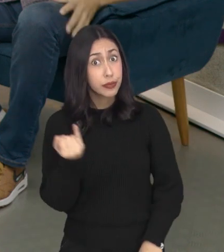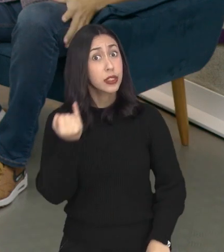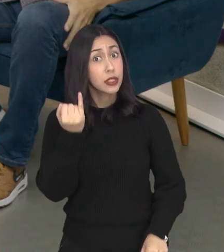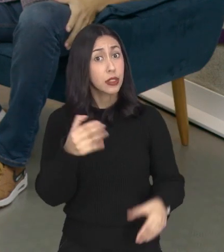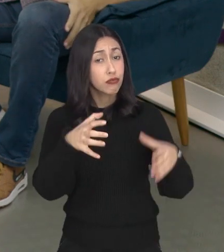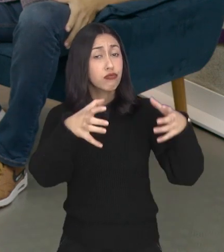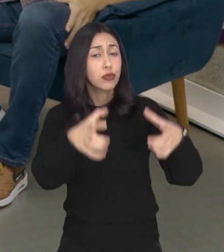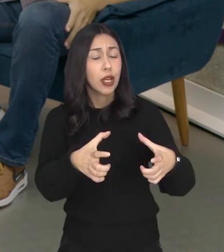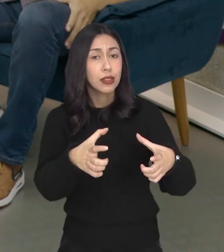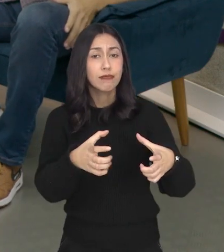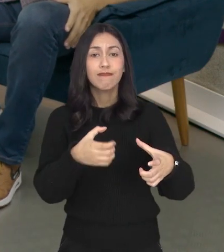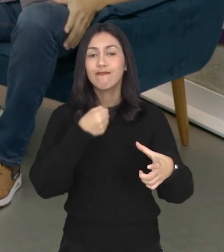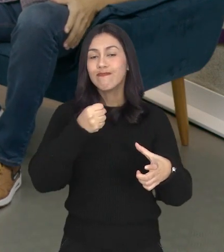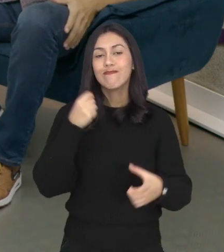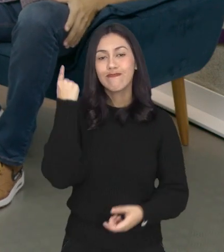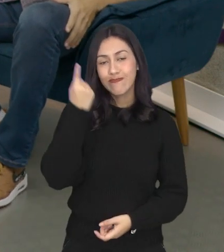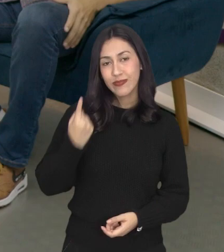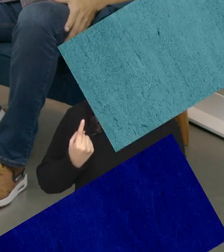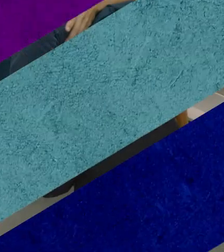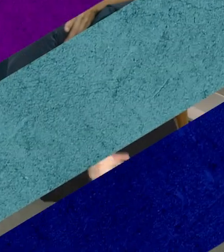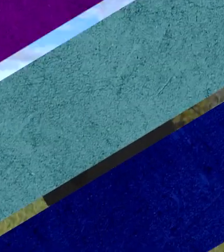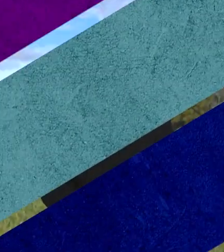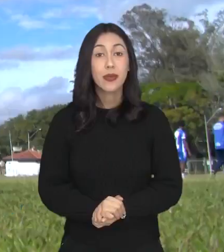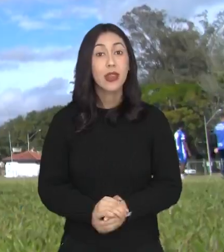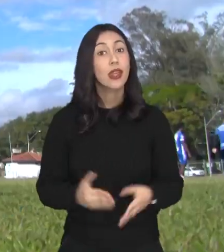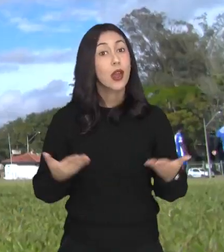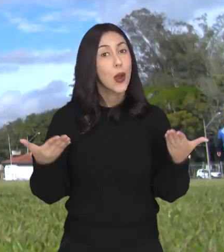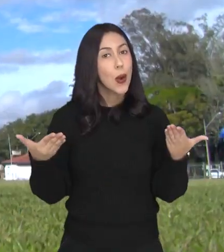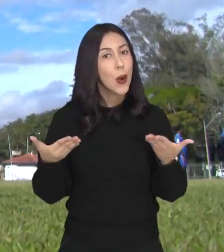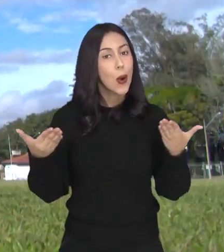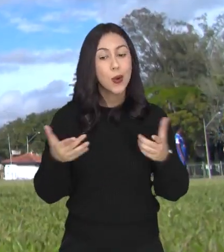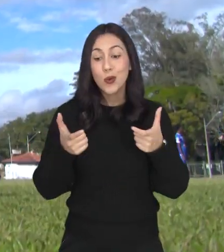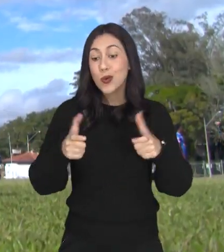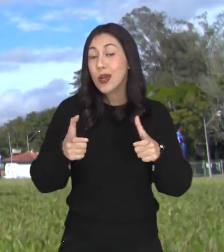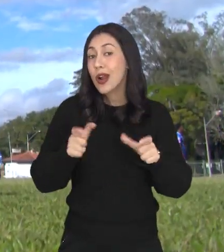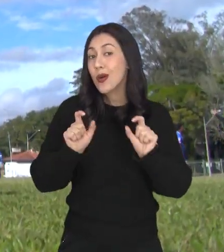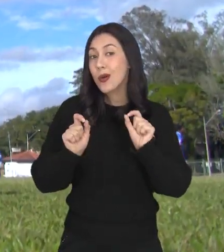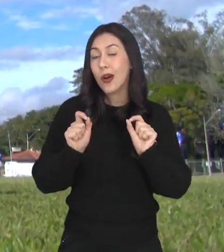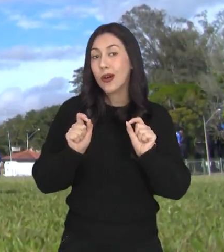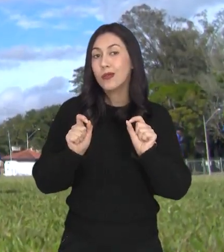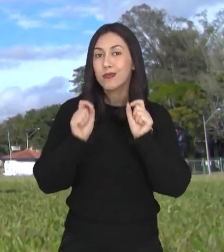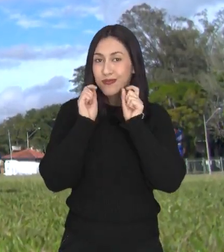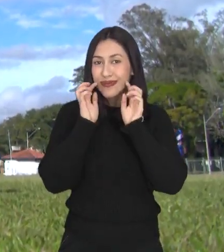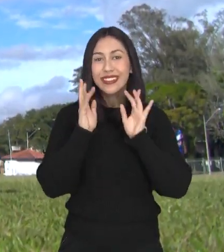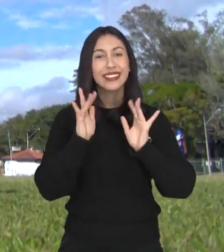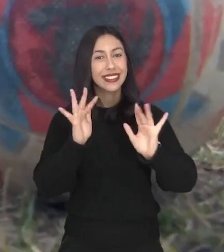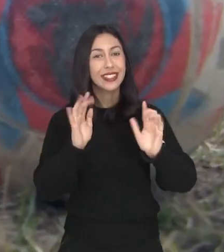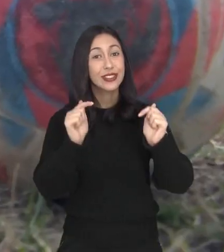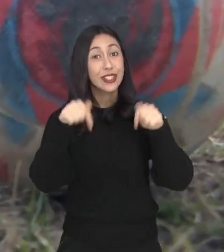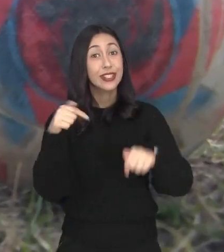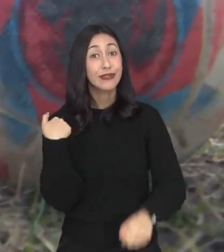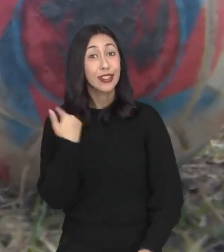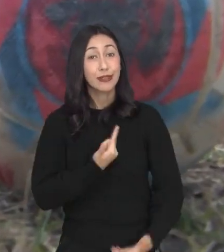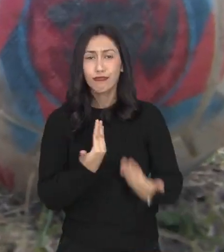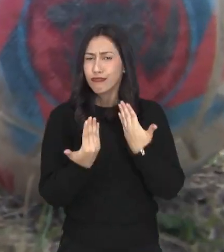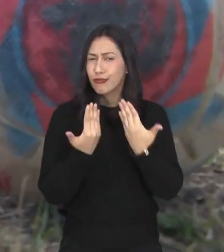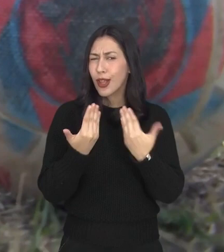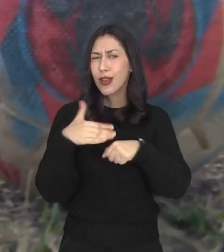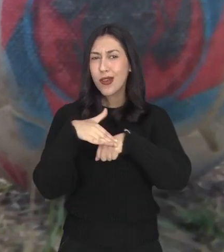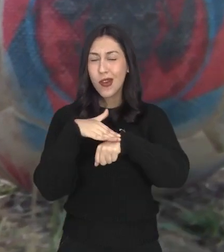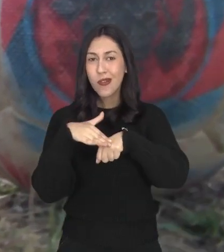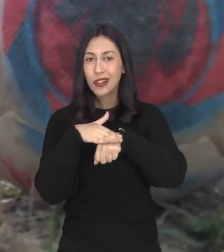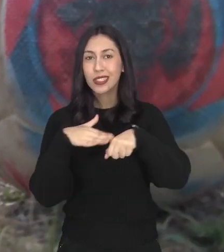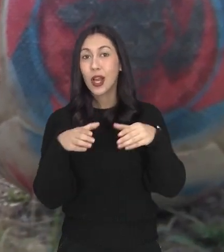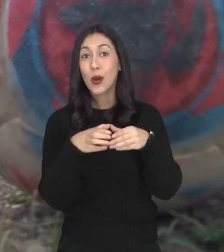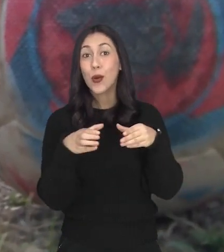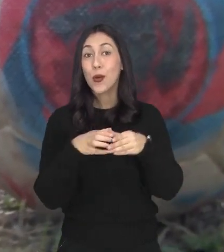esses profissionais. É com você, Vicky. E a nossa estação de hoje é o Parque da Cidade. E aqui a gente vai bater uma